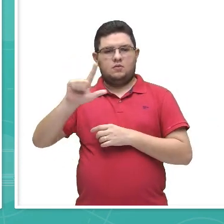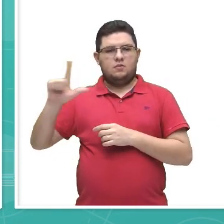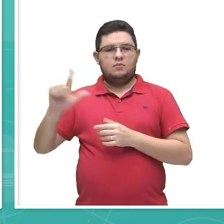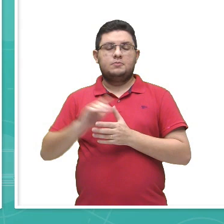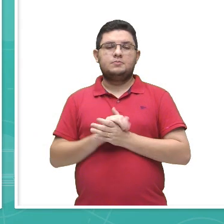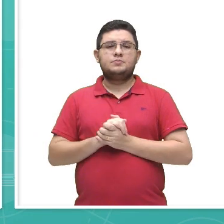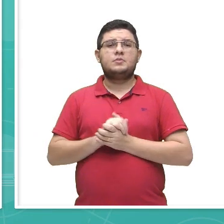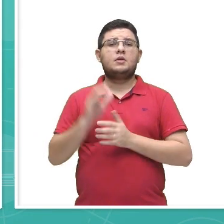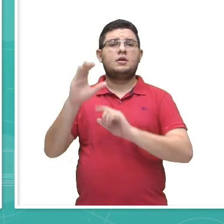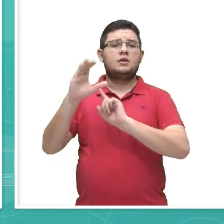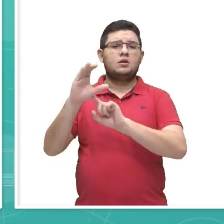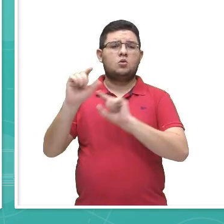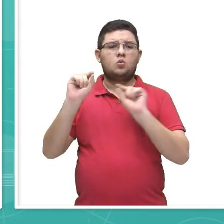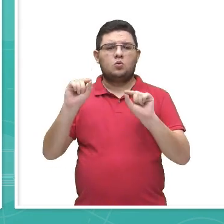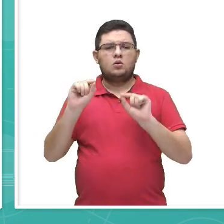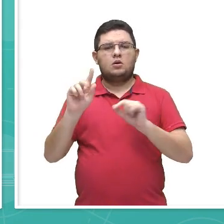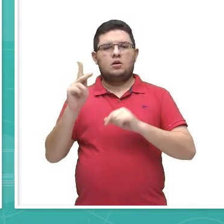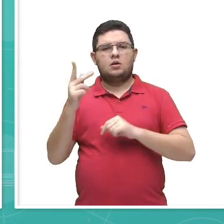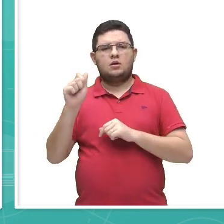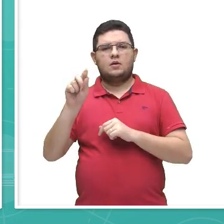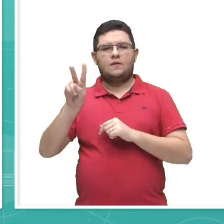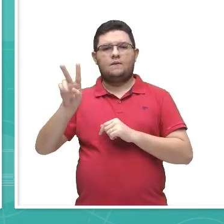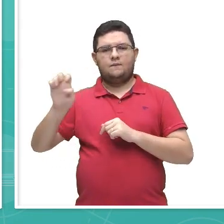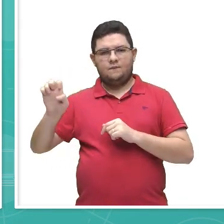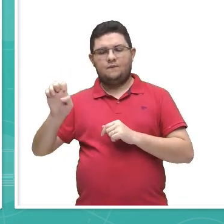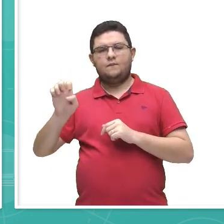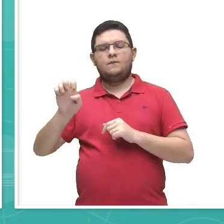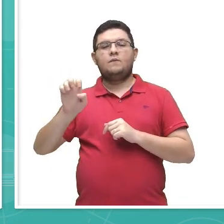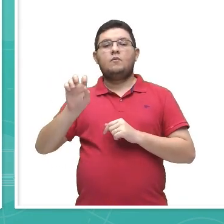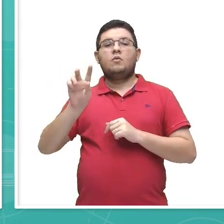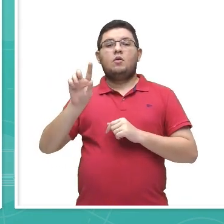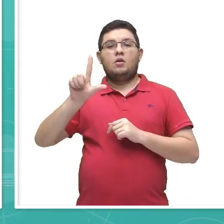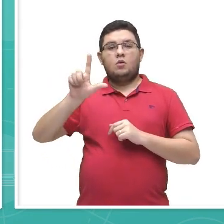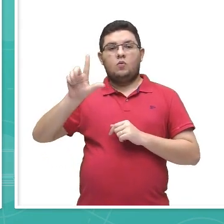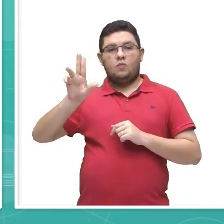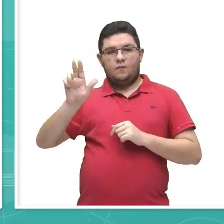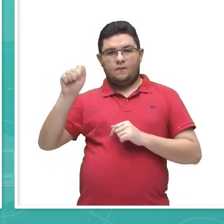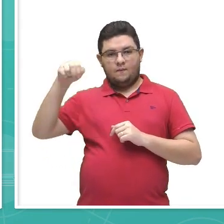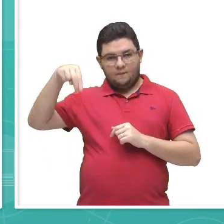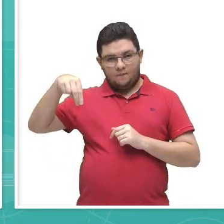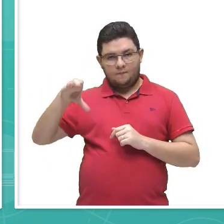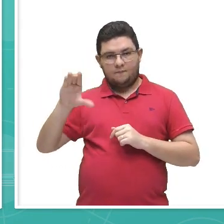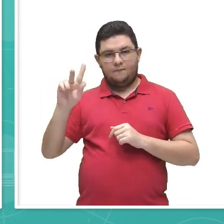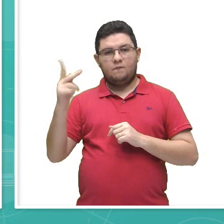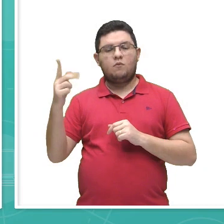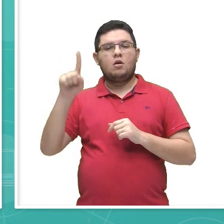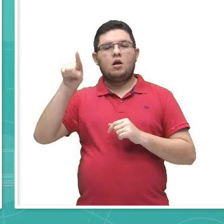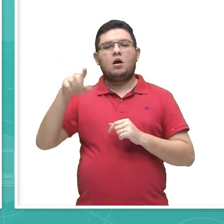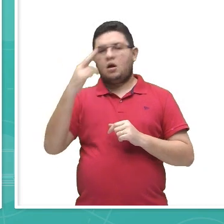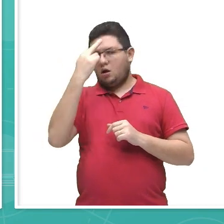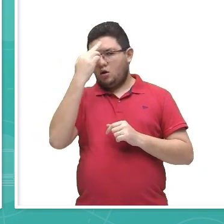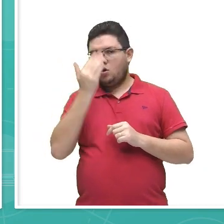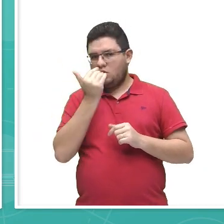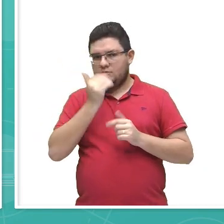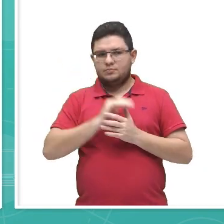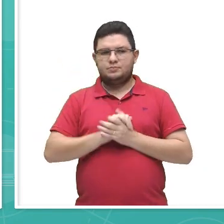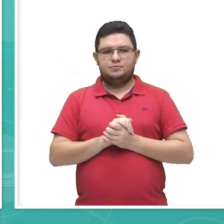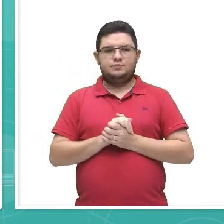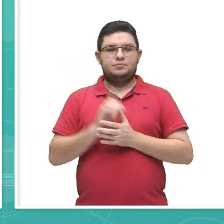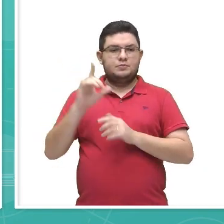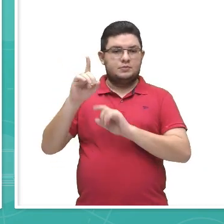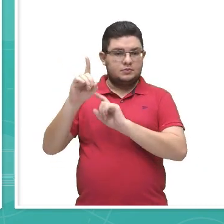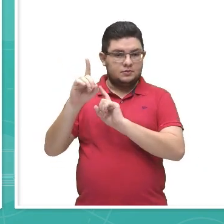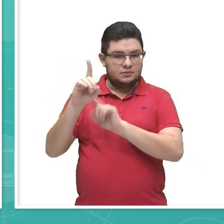lunch, né? Que é o verbo almoçar. Na letra D, novamente they, eles ou elas, a mesma coisa